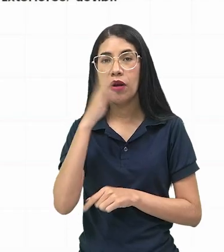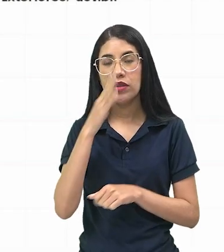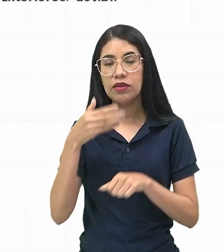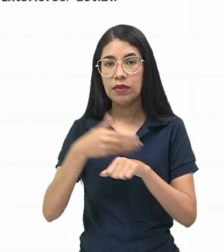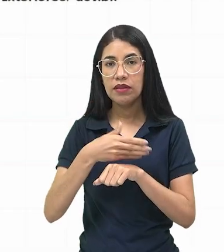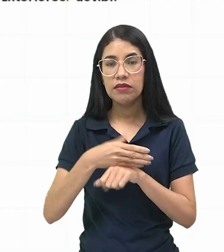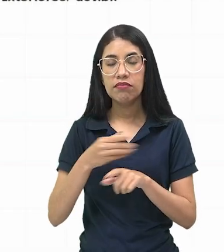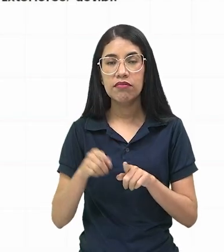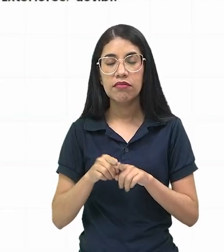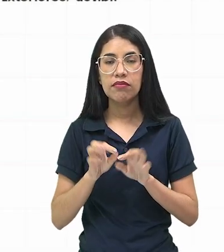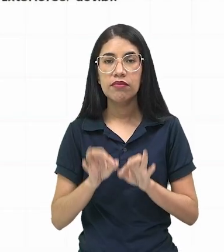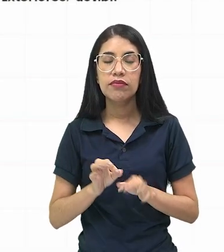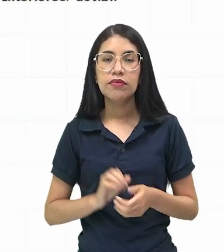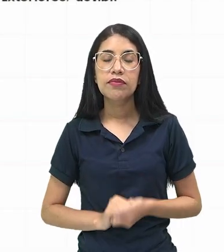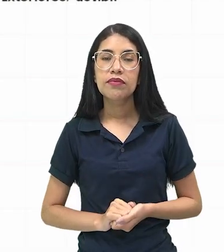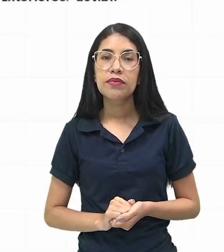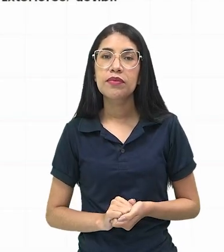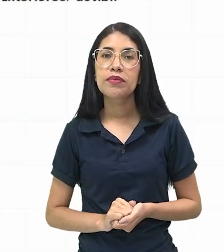certo?